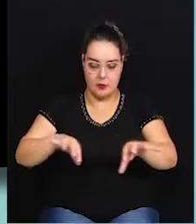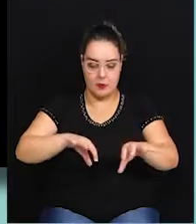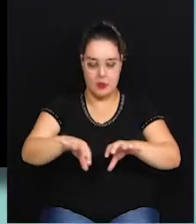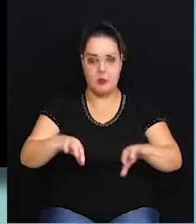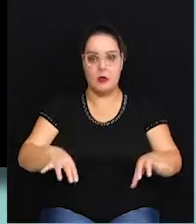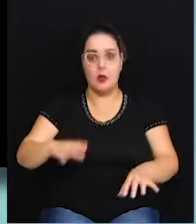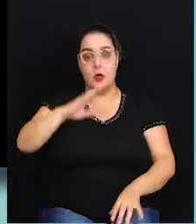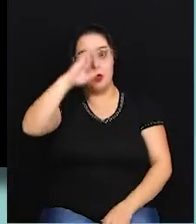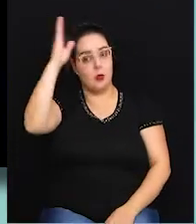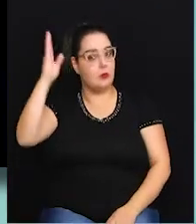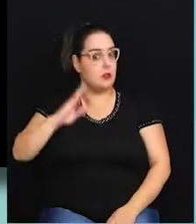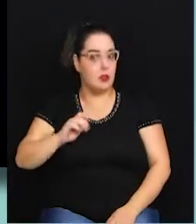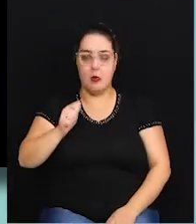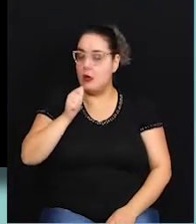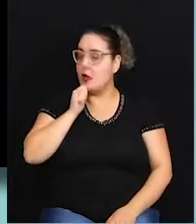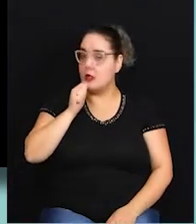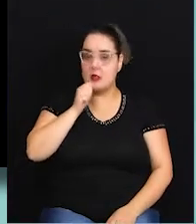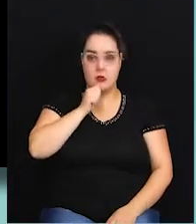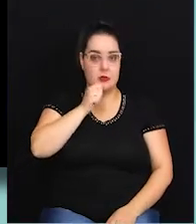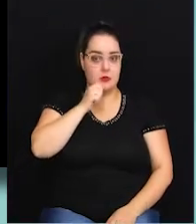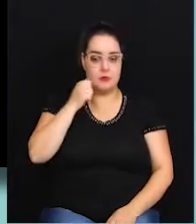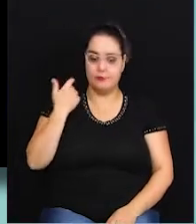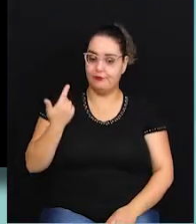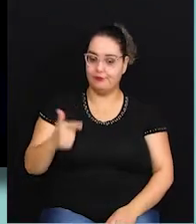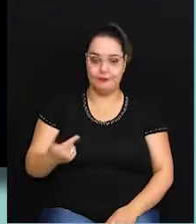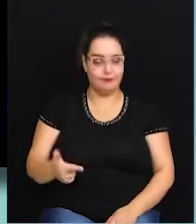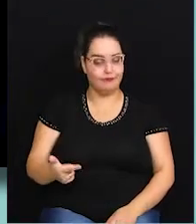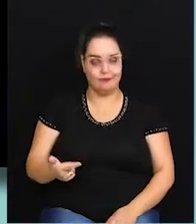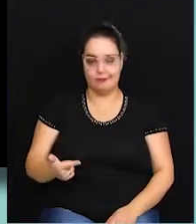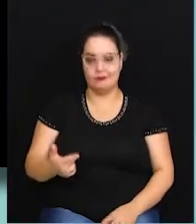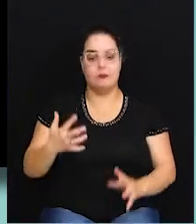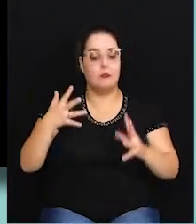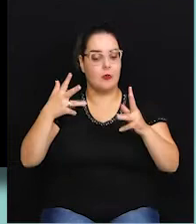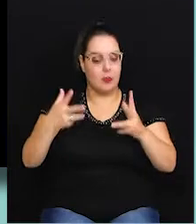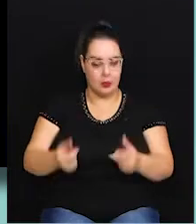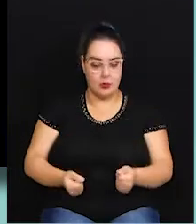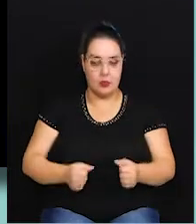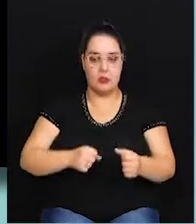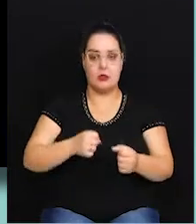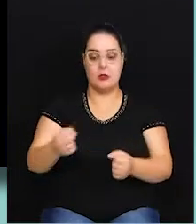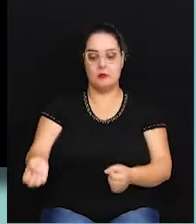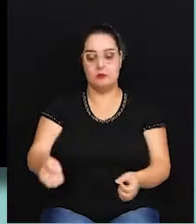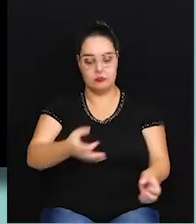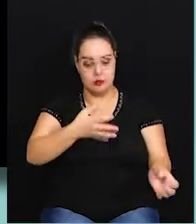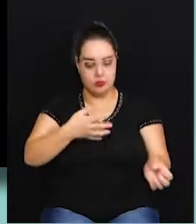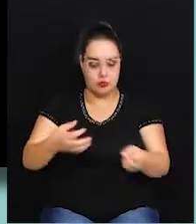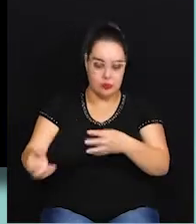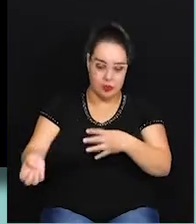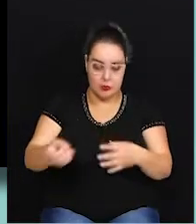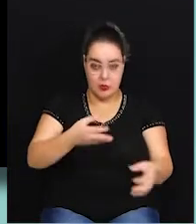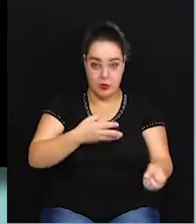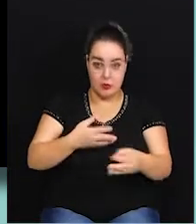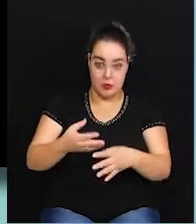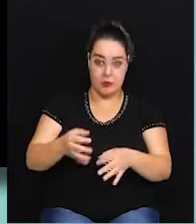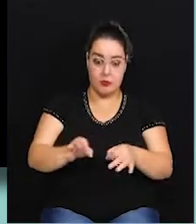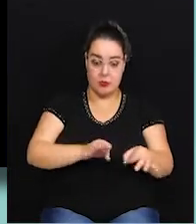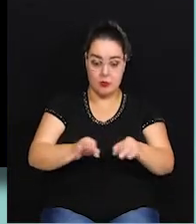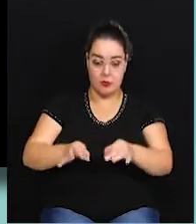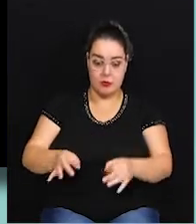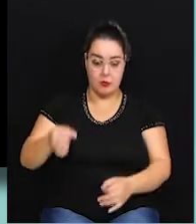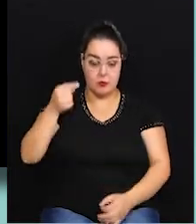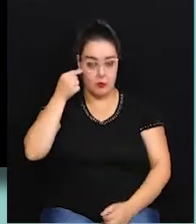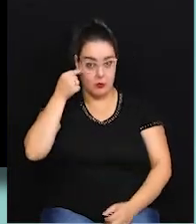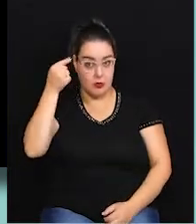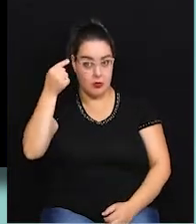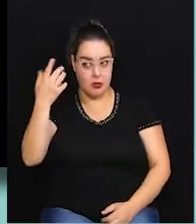separação, o Brasil ele ainda não tem. Então, eu acho que toda a inovação do projeto, assim, trazido